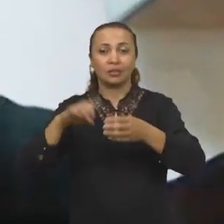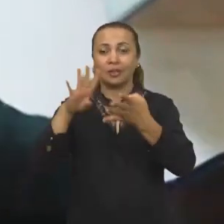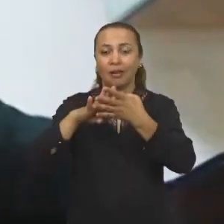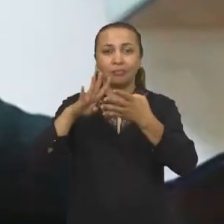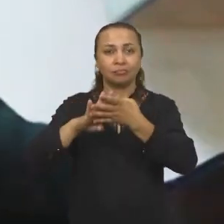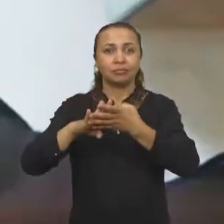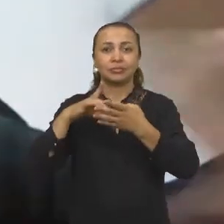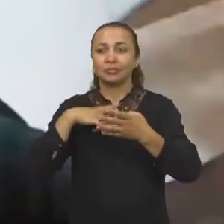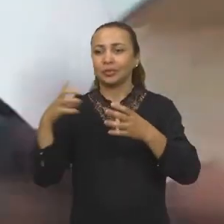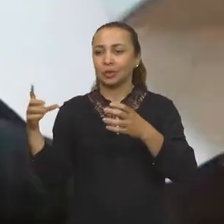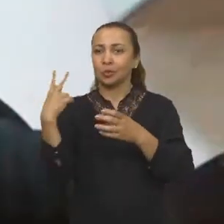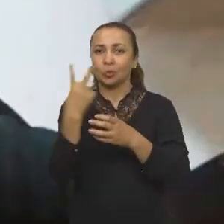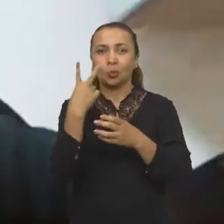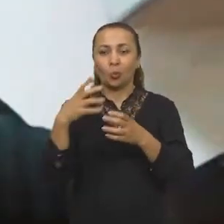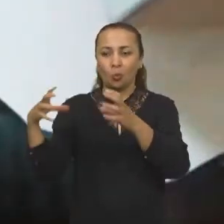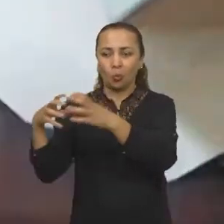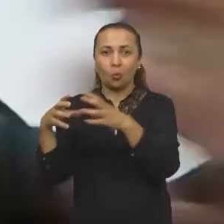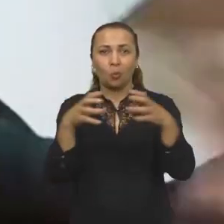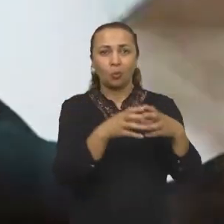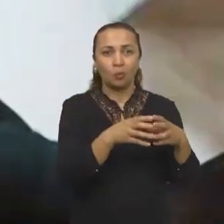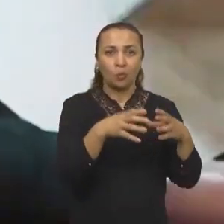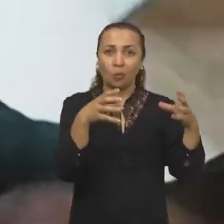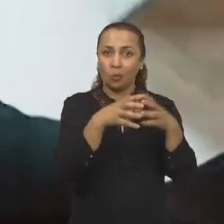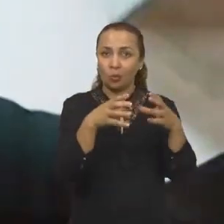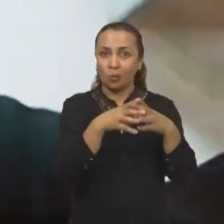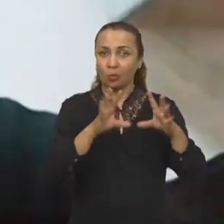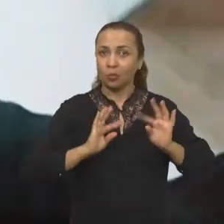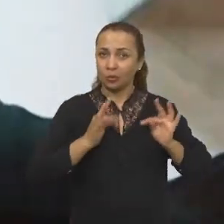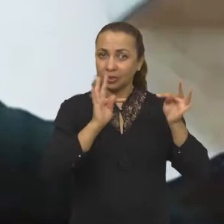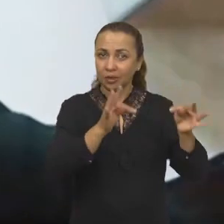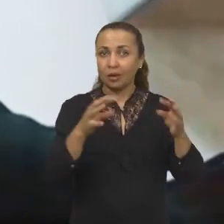Essas redes, elas possuem dois comitês, um comitê técnico